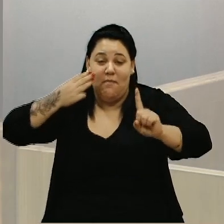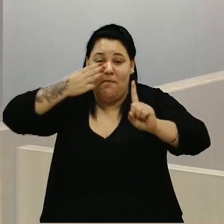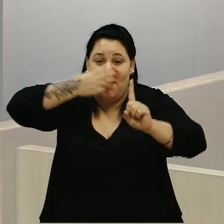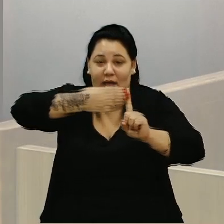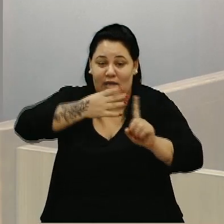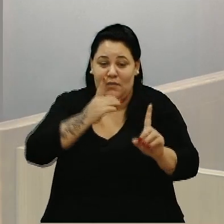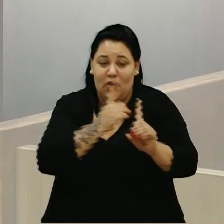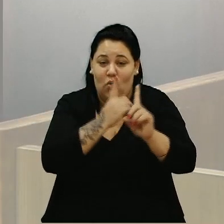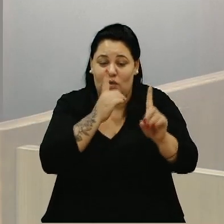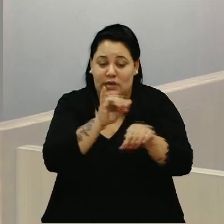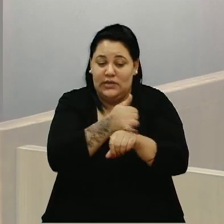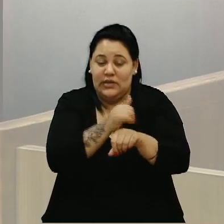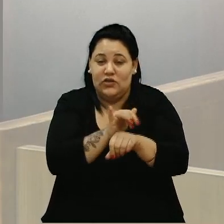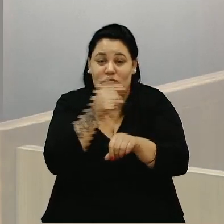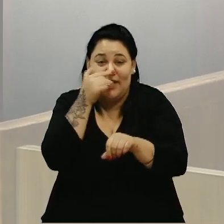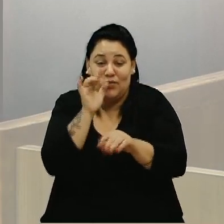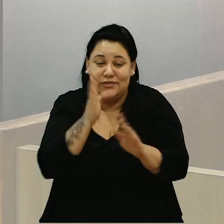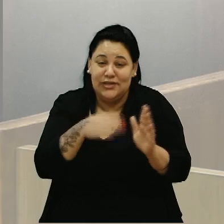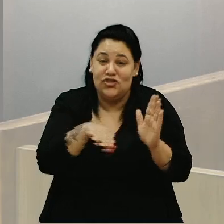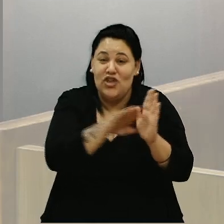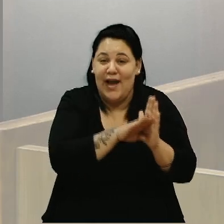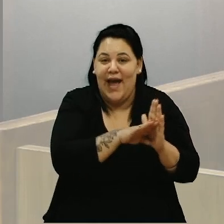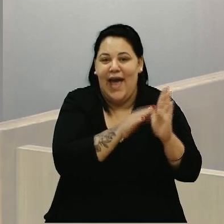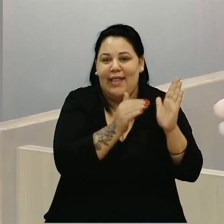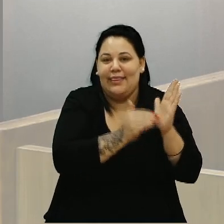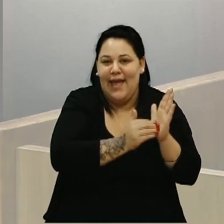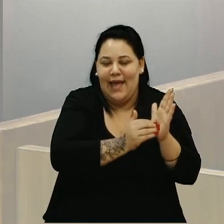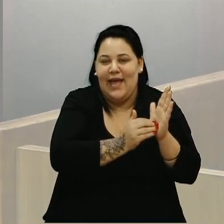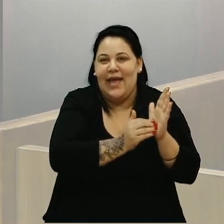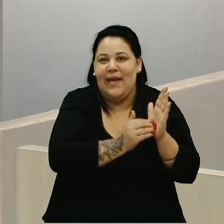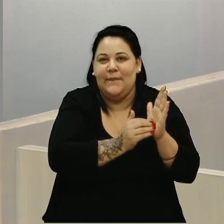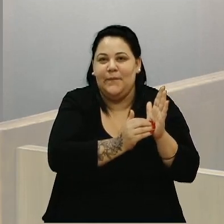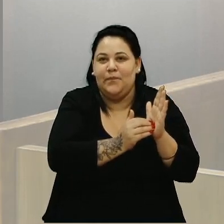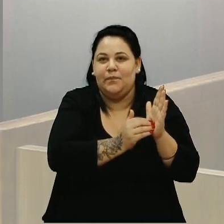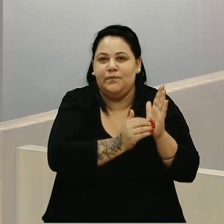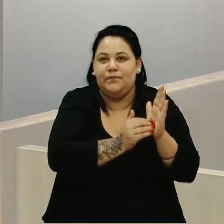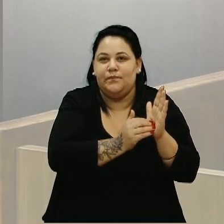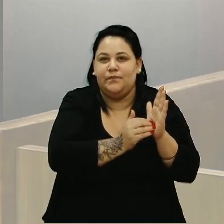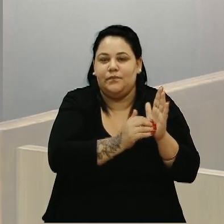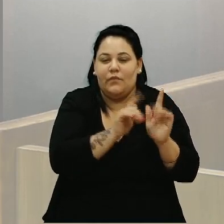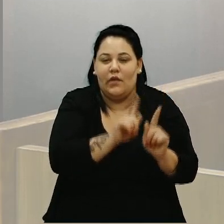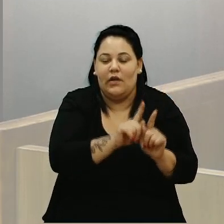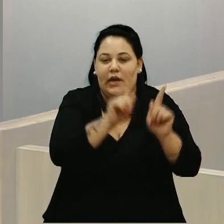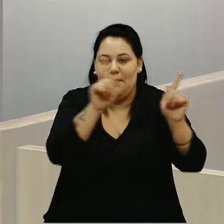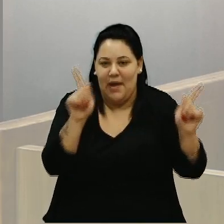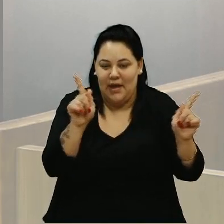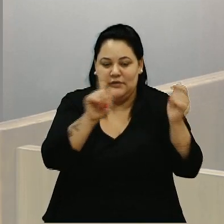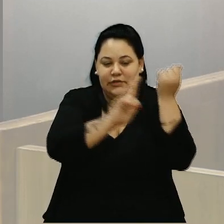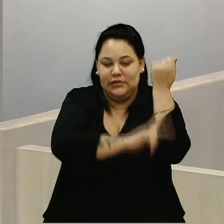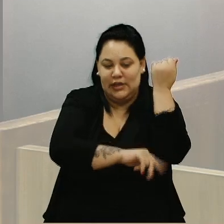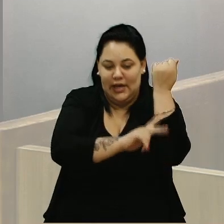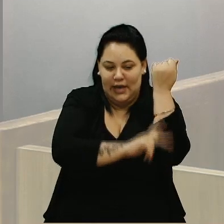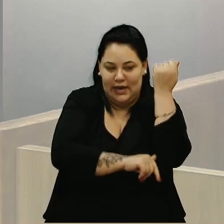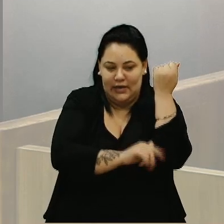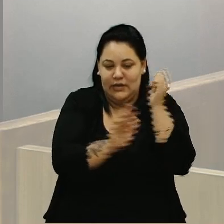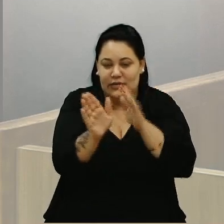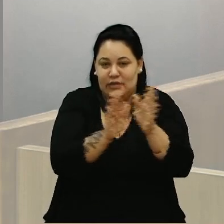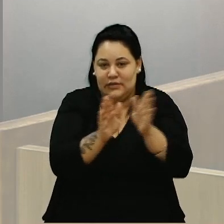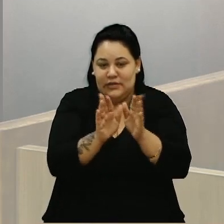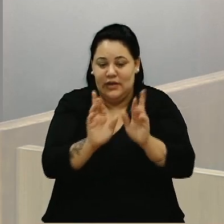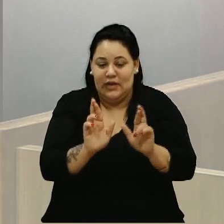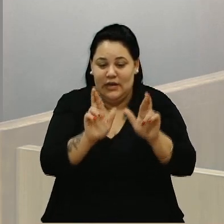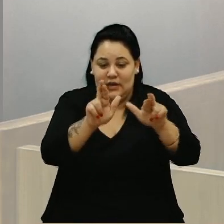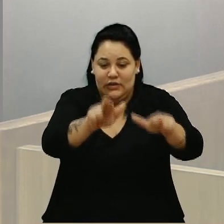poder chegar até essa Gramado e Canela, que se chama